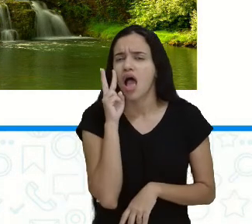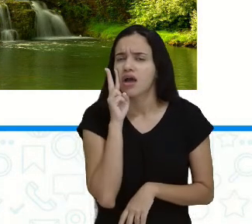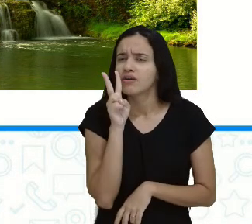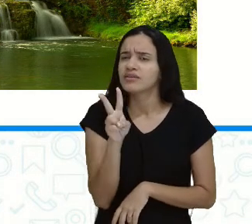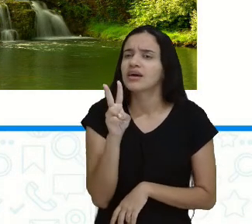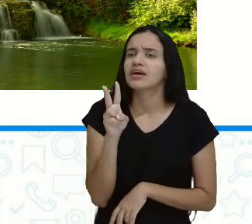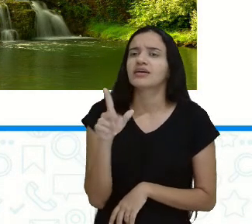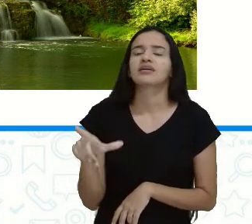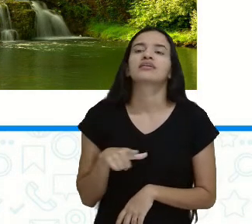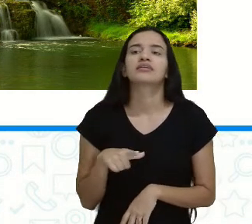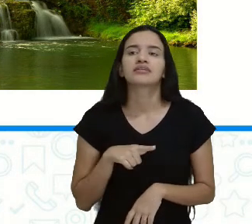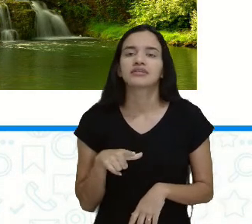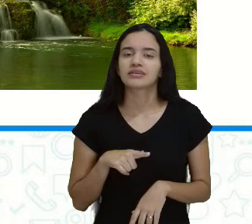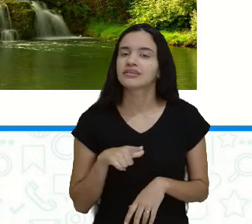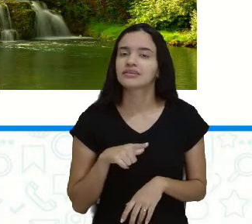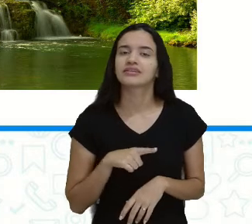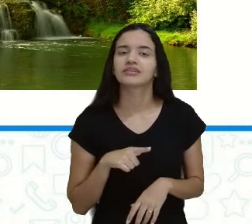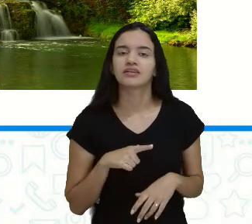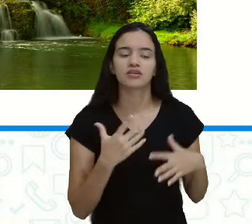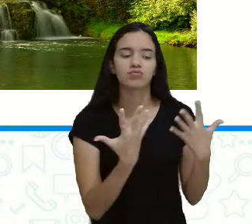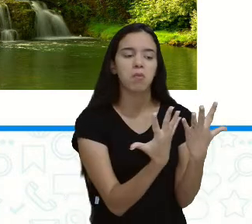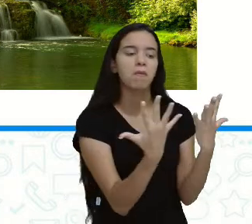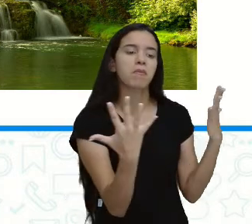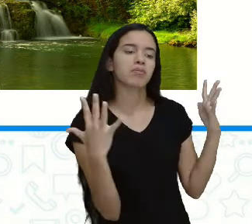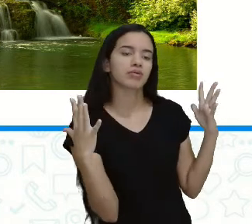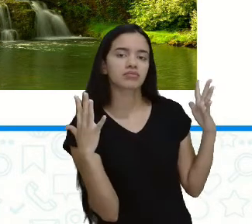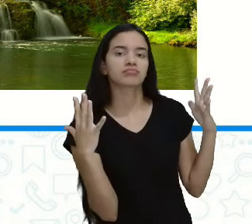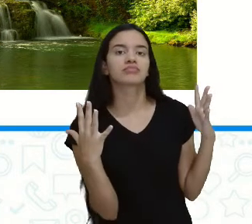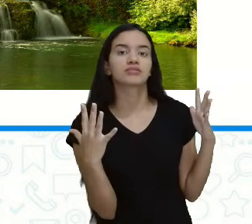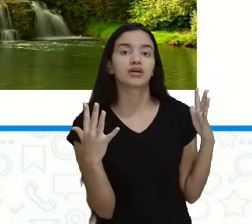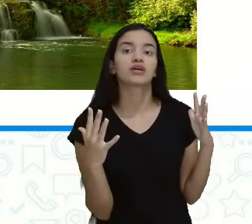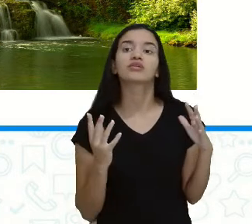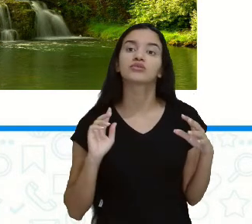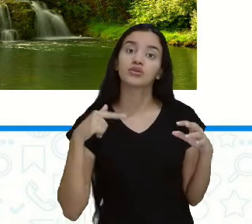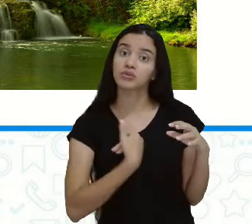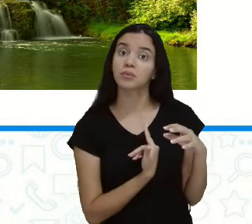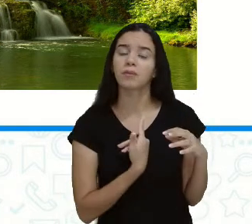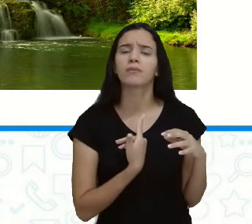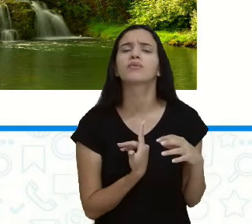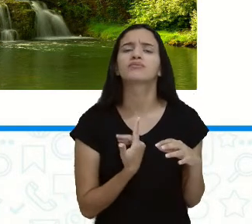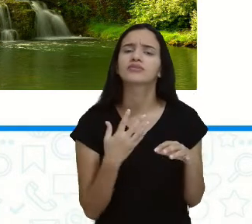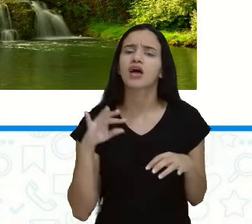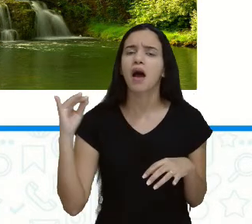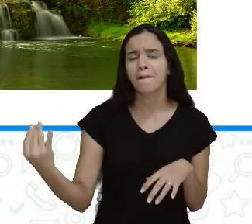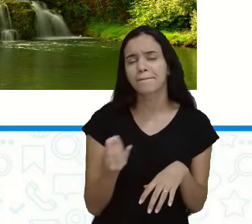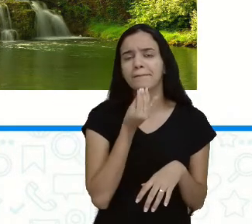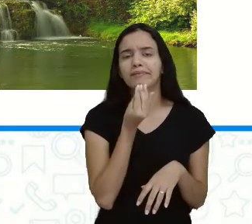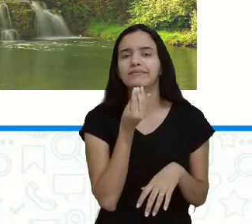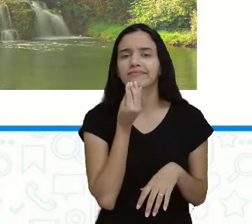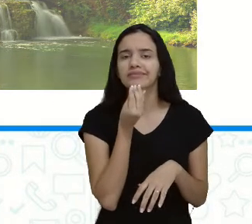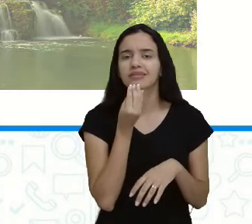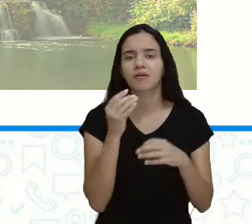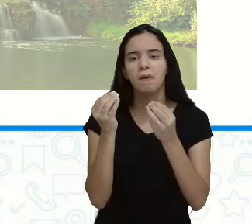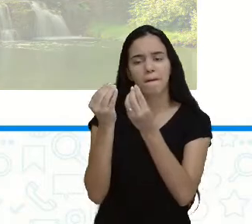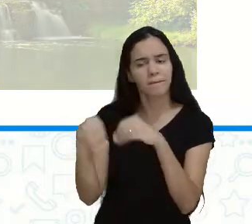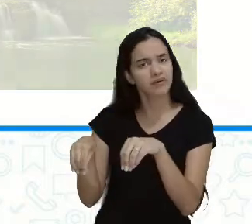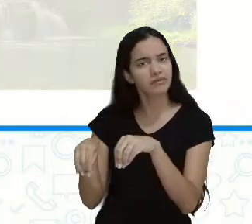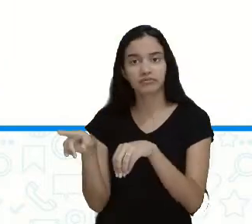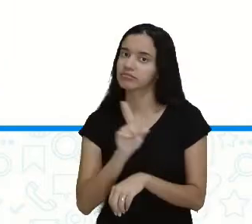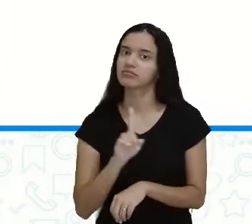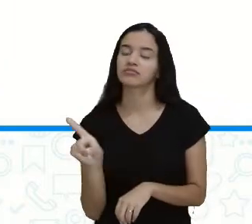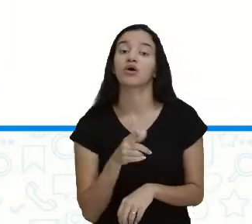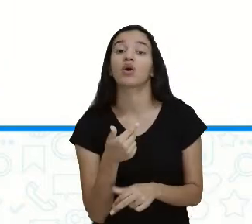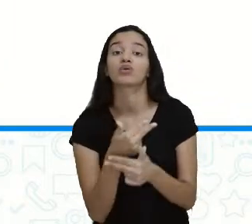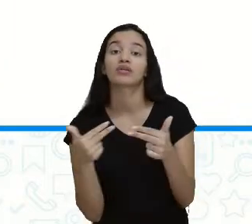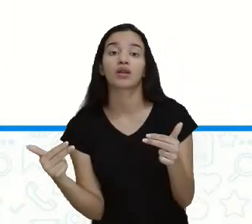cerquinha ali, mas não teve grande modificação. A gente pode usufruir sem destruir. Sim. Esse é o grande segredo, né?